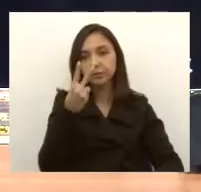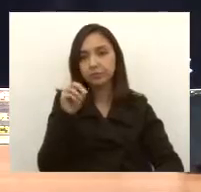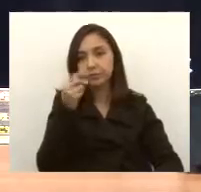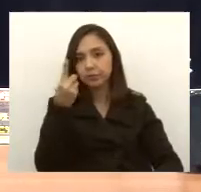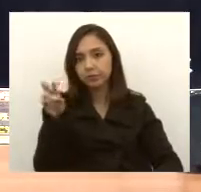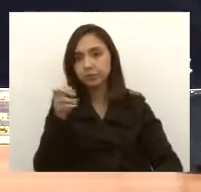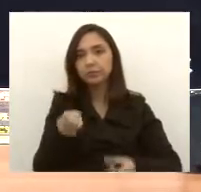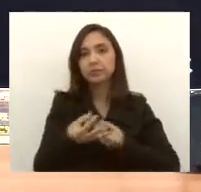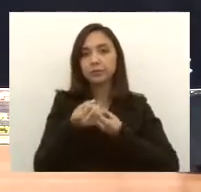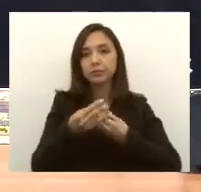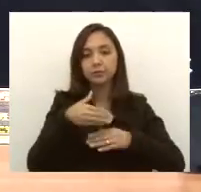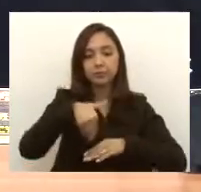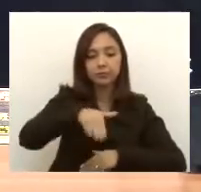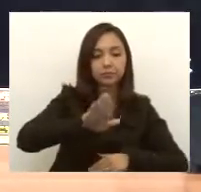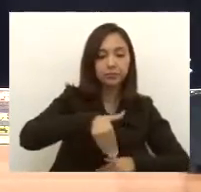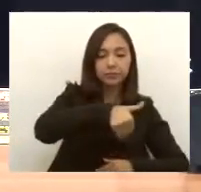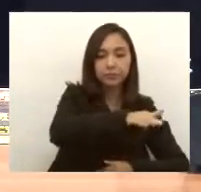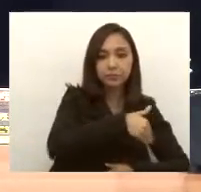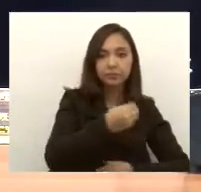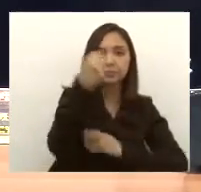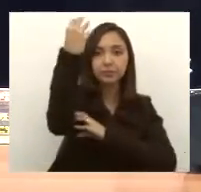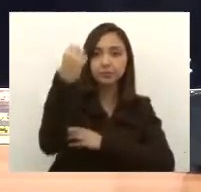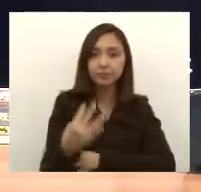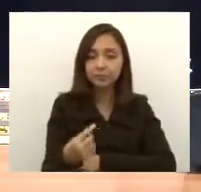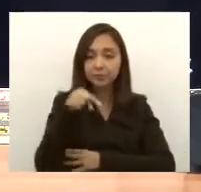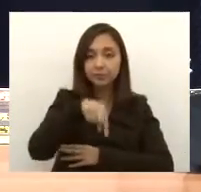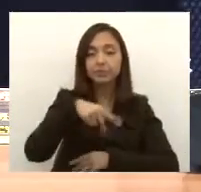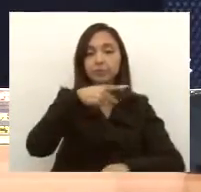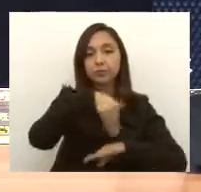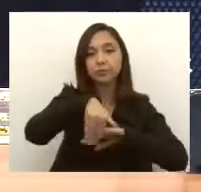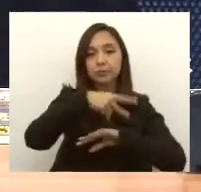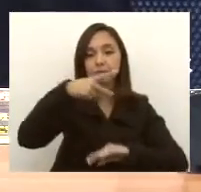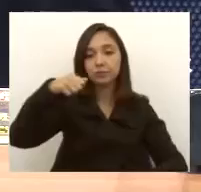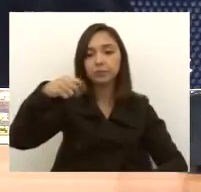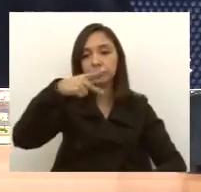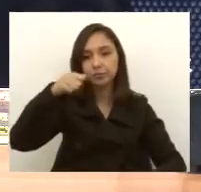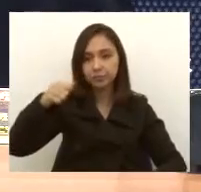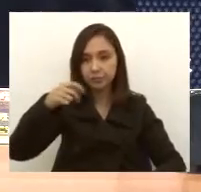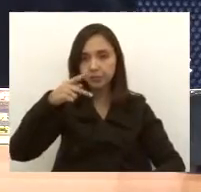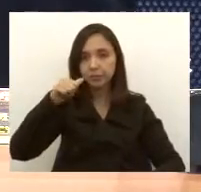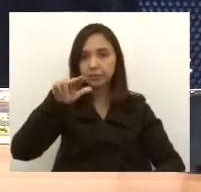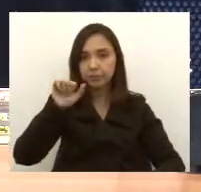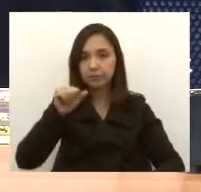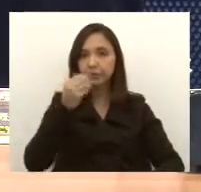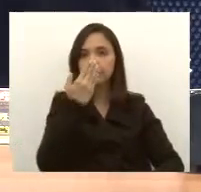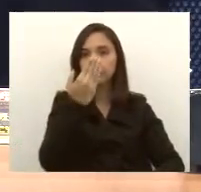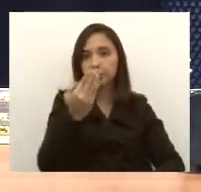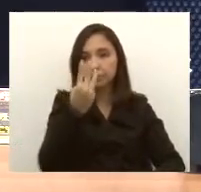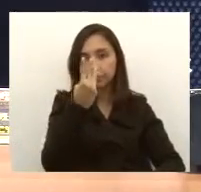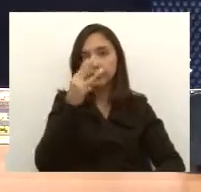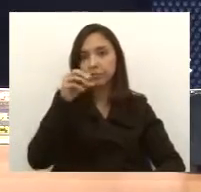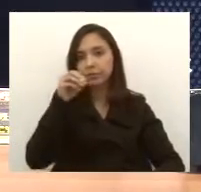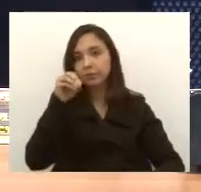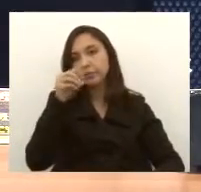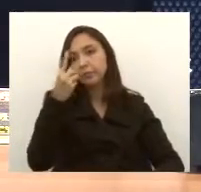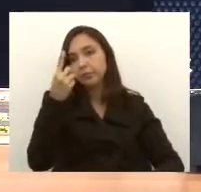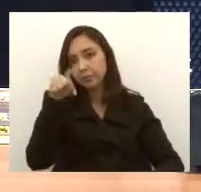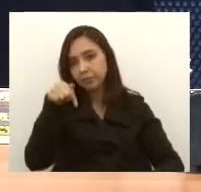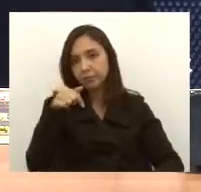Informações referentes à pintura de faixa de sinalização na Avenida Papa Paulo I, em frente ao número 3.917